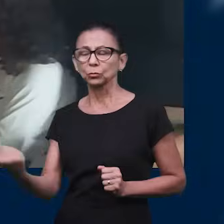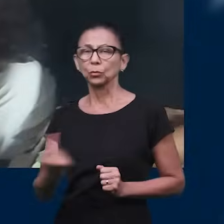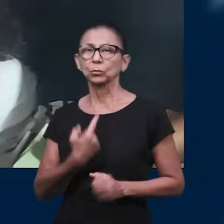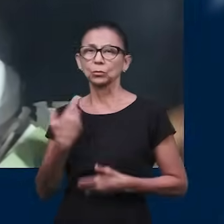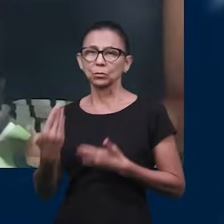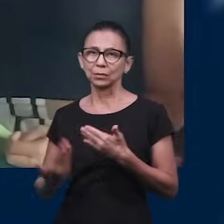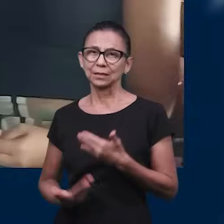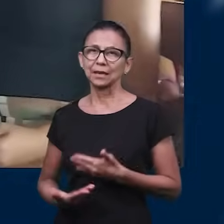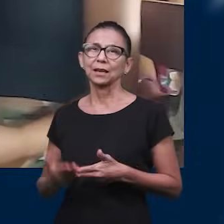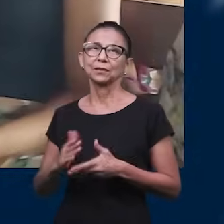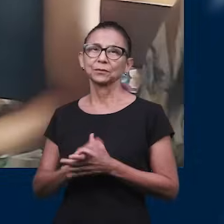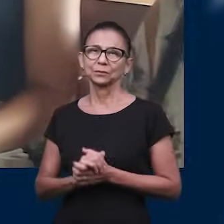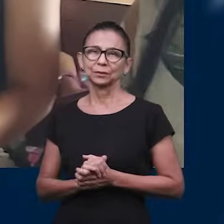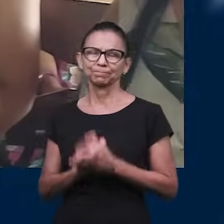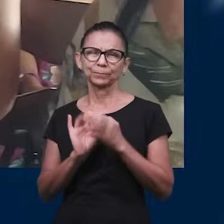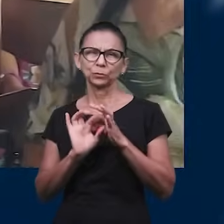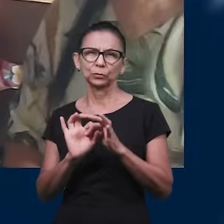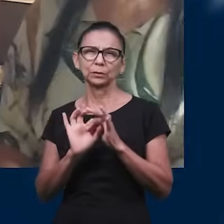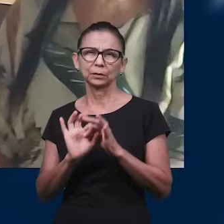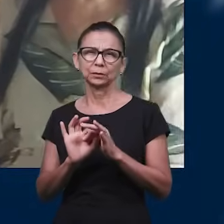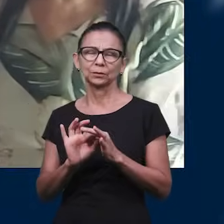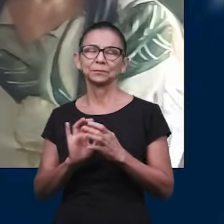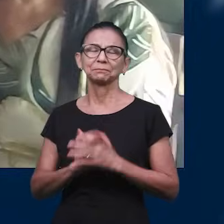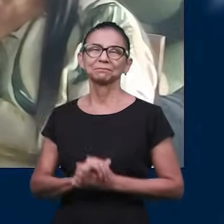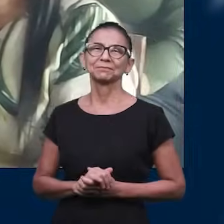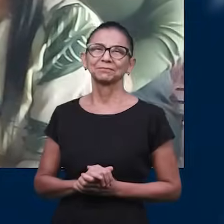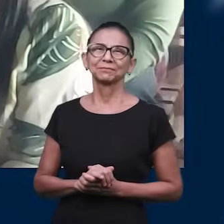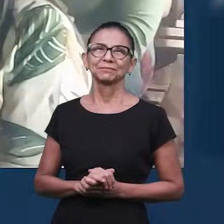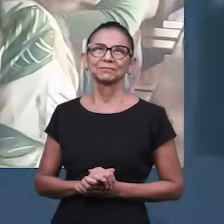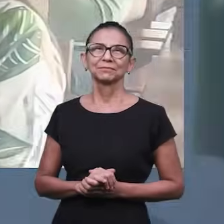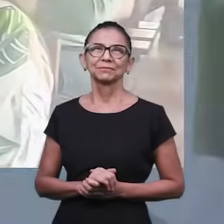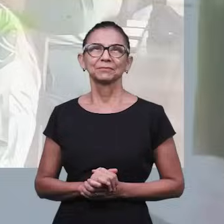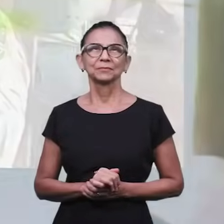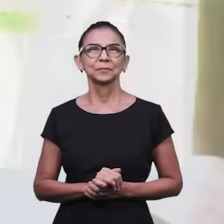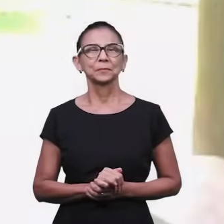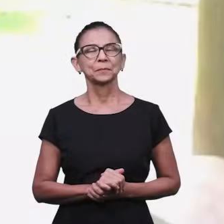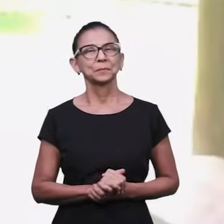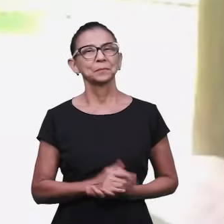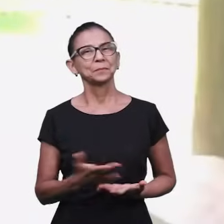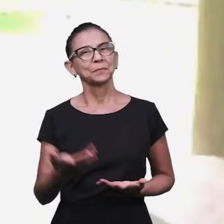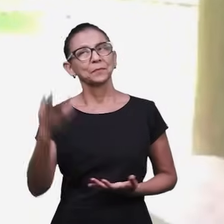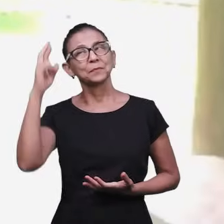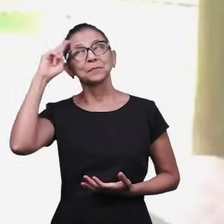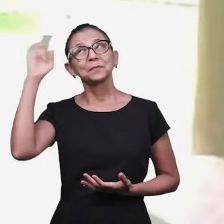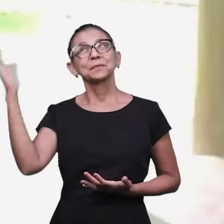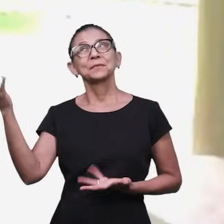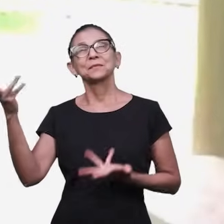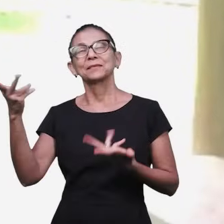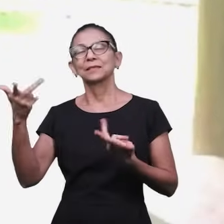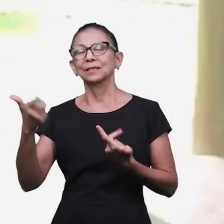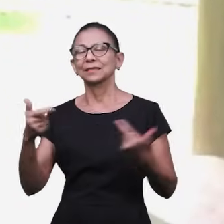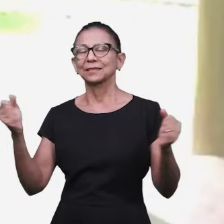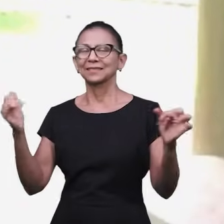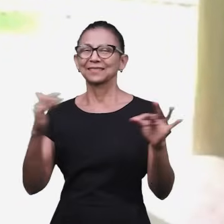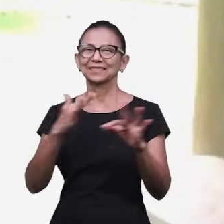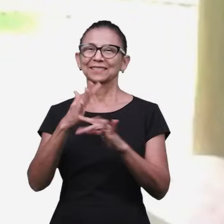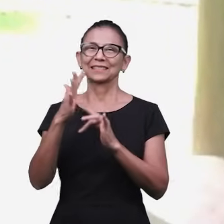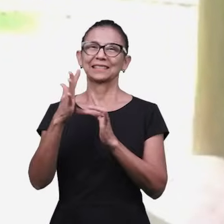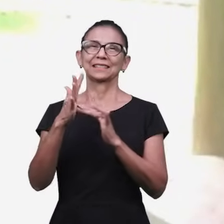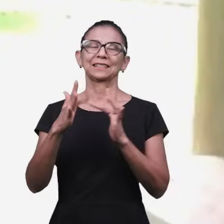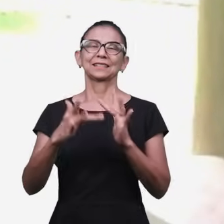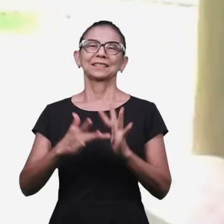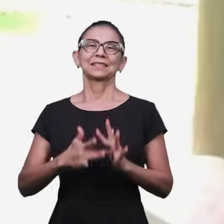a obra do Senhor em nossa área. Louvado seja o nome do Senhor por isso. O Senhor é maravilhoso,